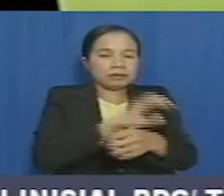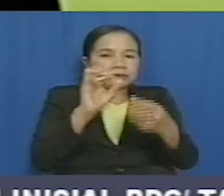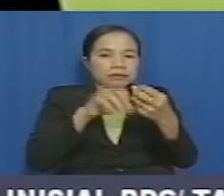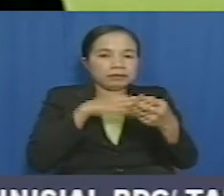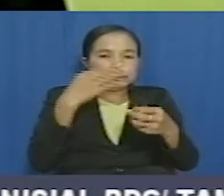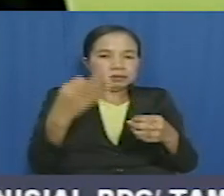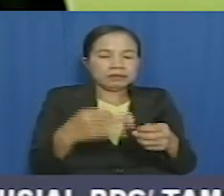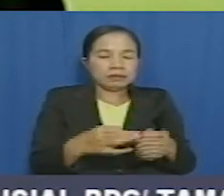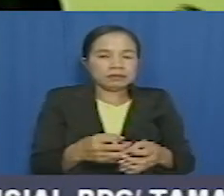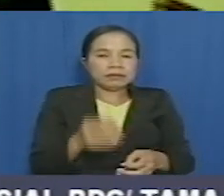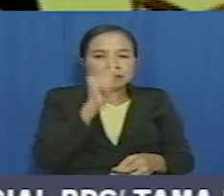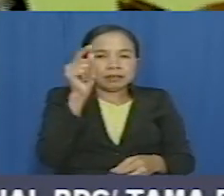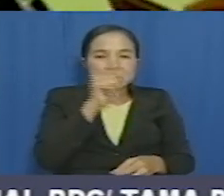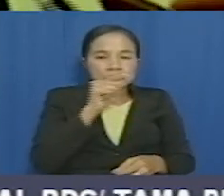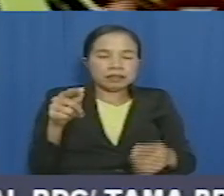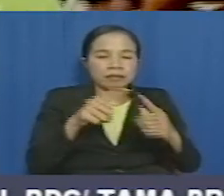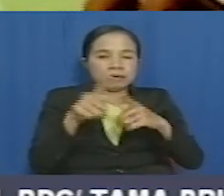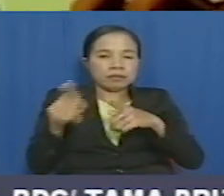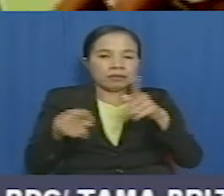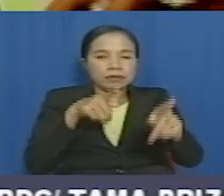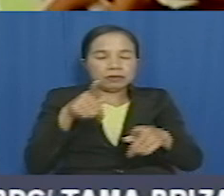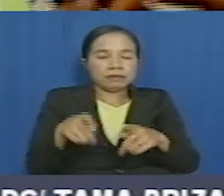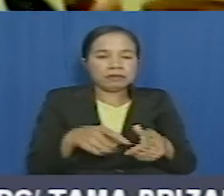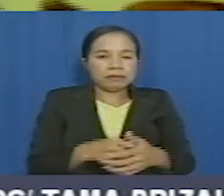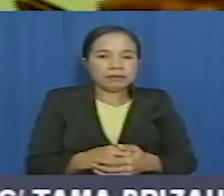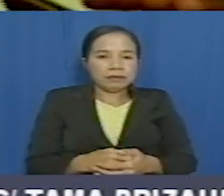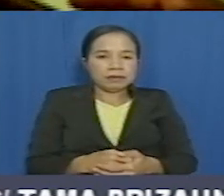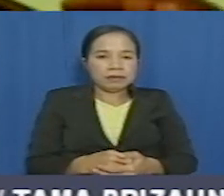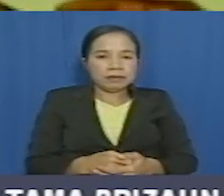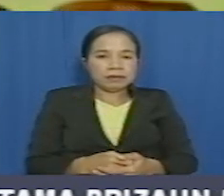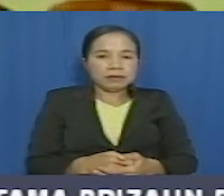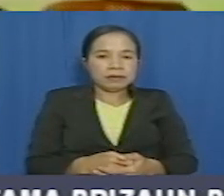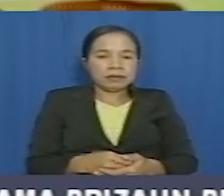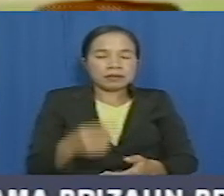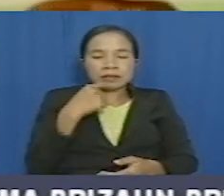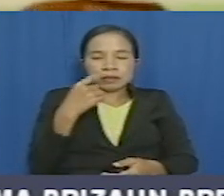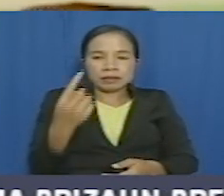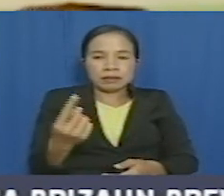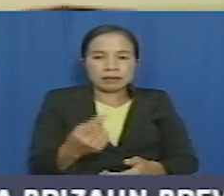COVID, AstraZeneca, para o povo, para esclarecer, vai.